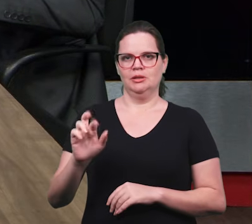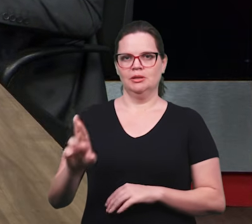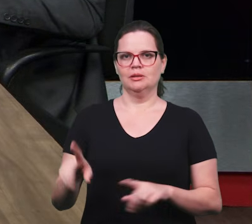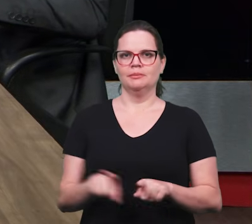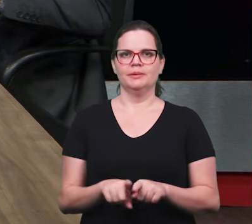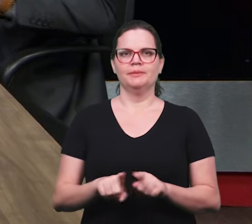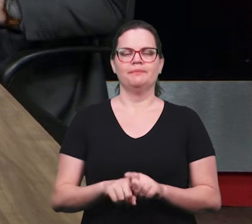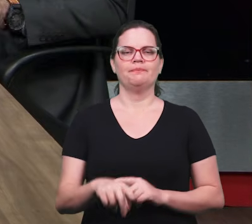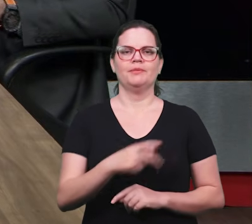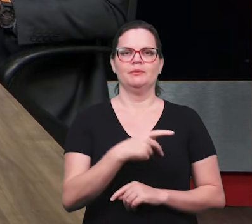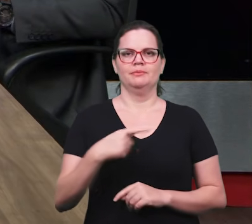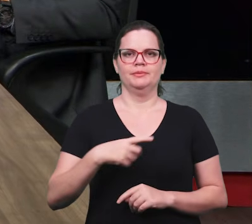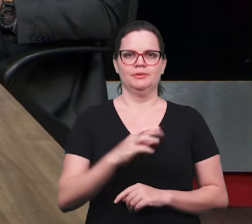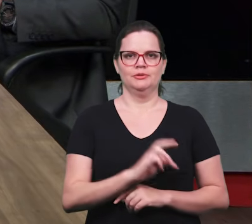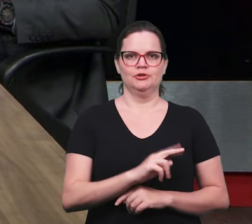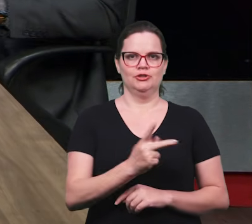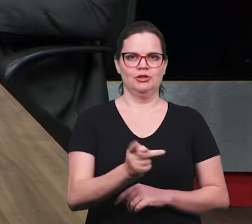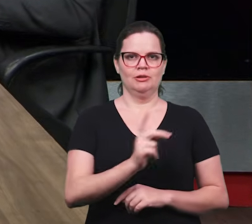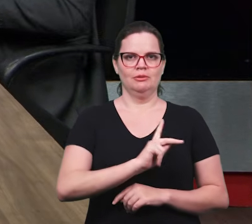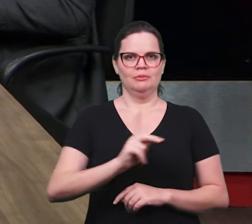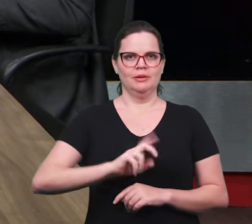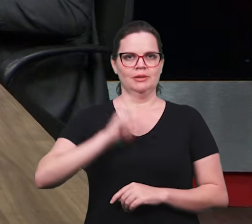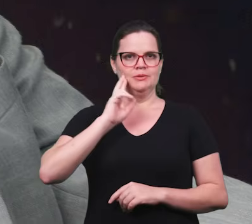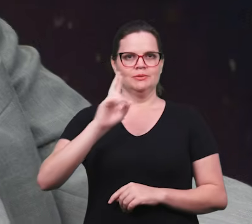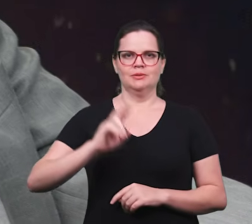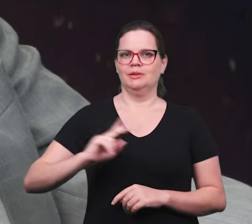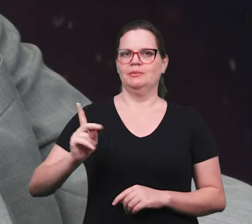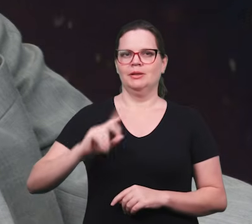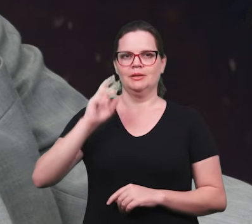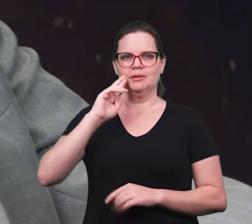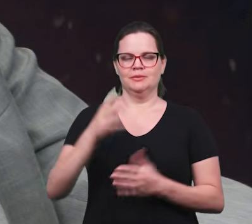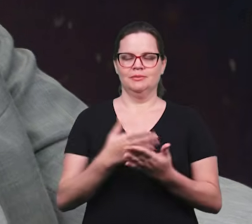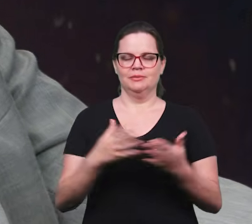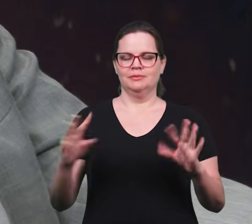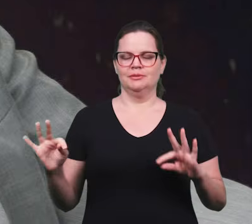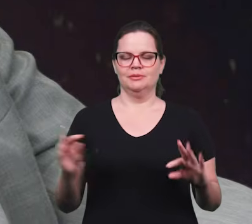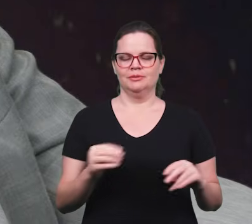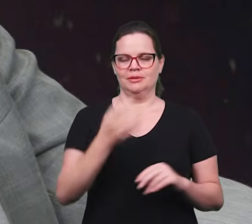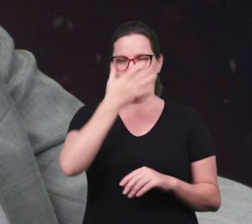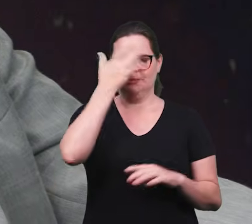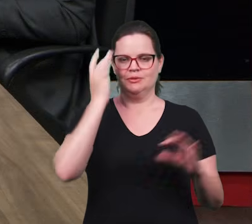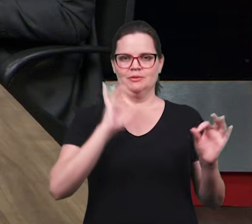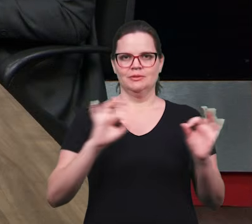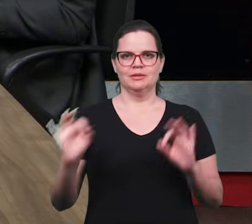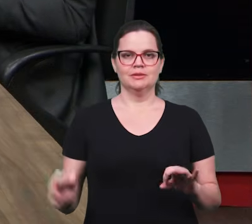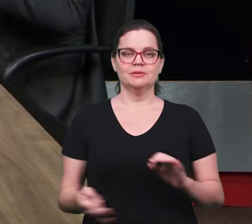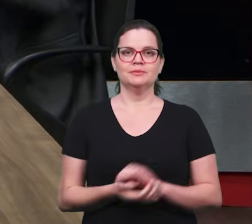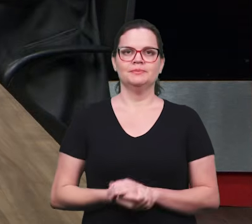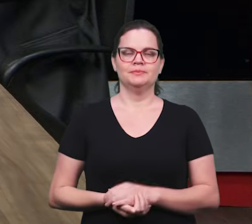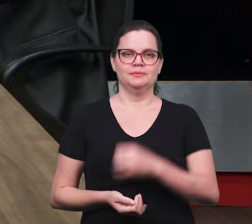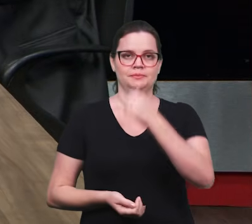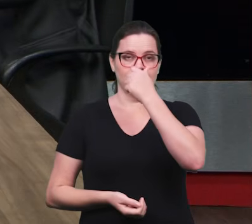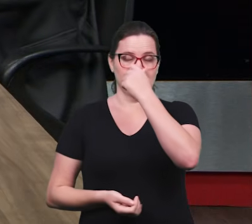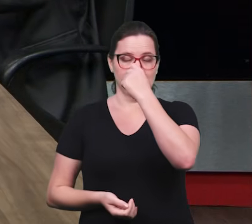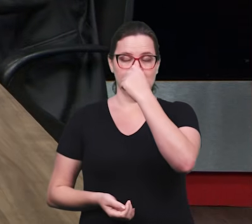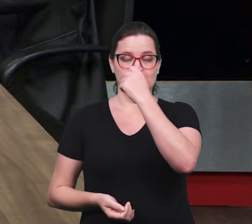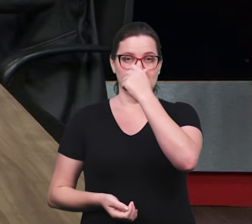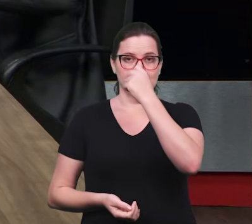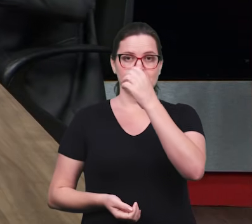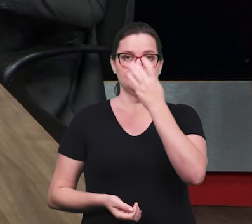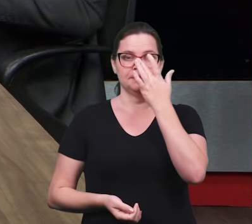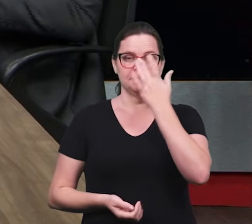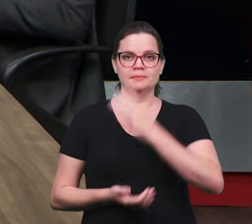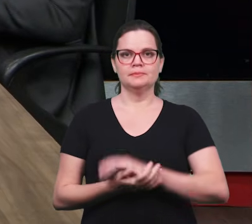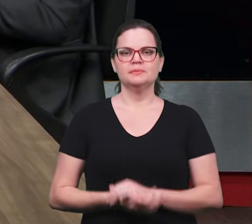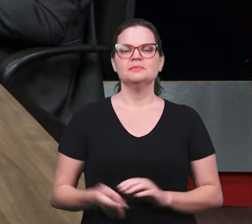desse assunto, assim como o pastor Tiago Costa, paz do Senhor. Pai do Senhor, Pai dos seus irmãos que estão nos assistindo. Maravilha, queria aproveitar esse